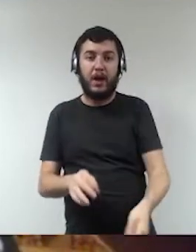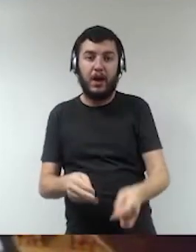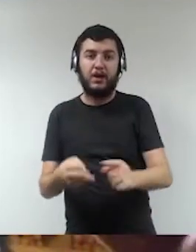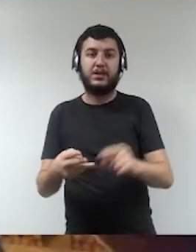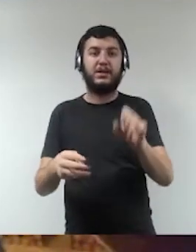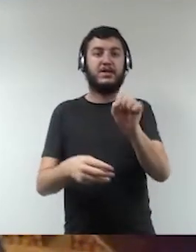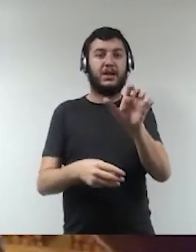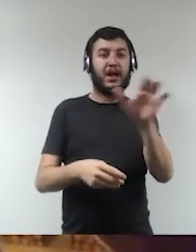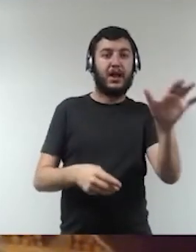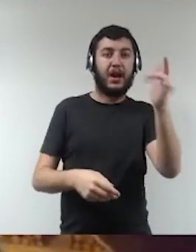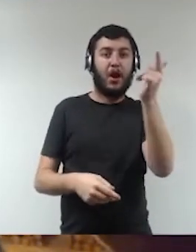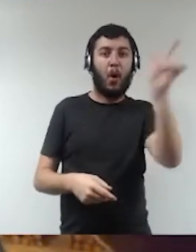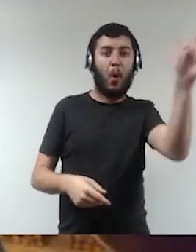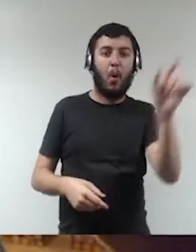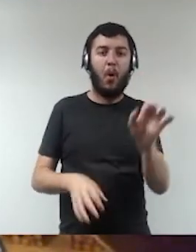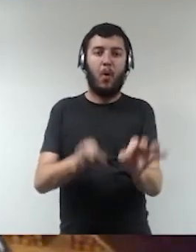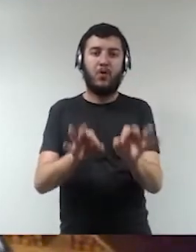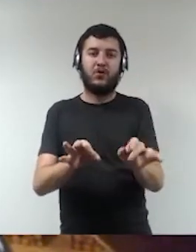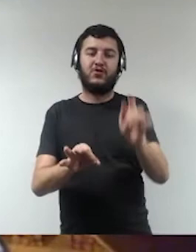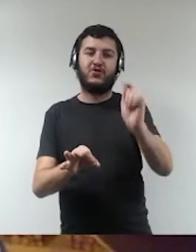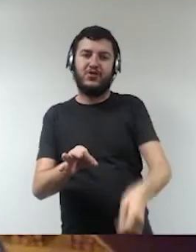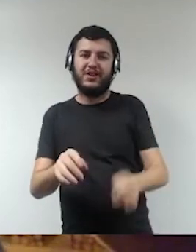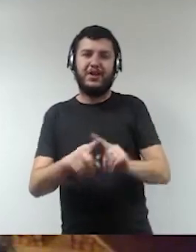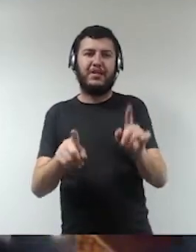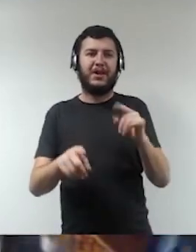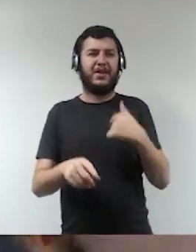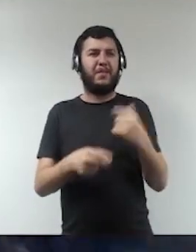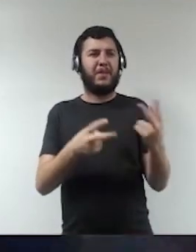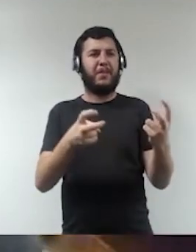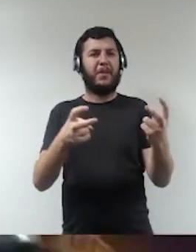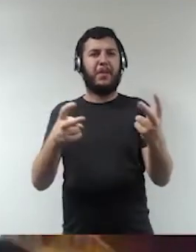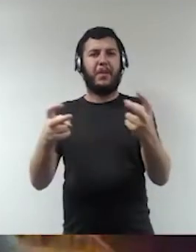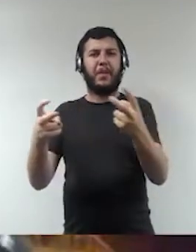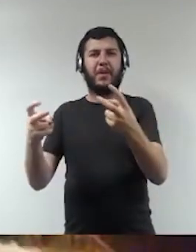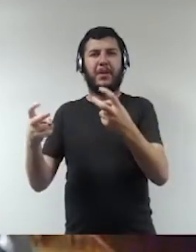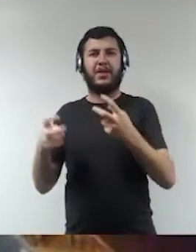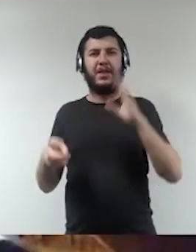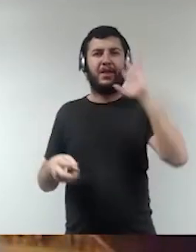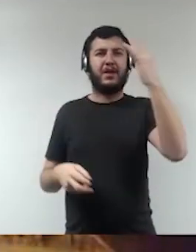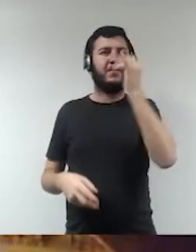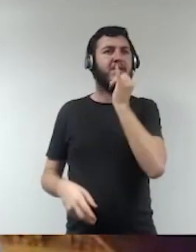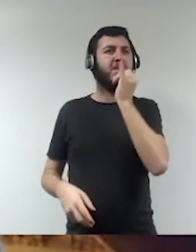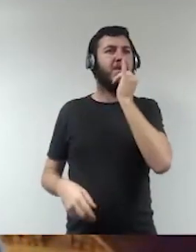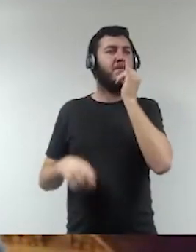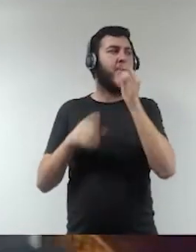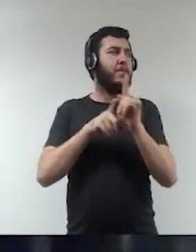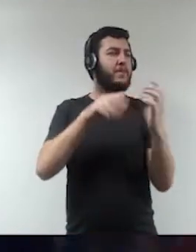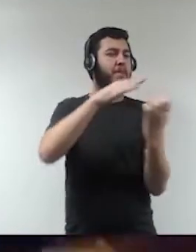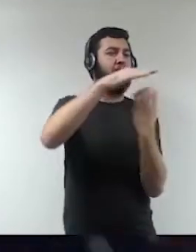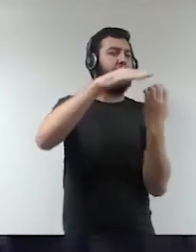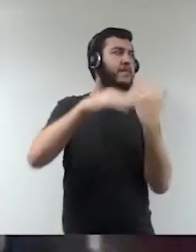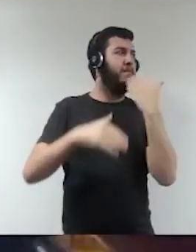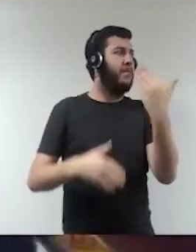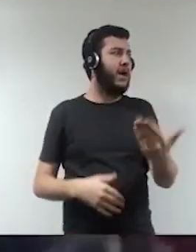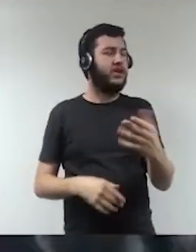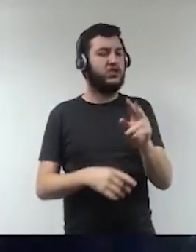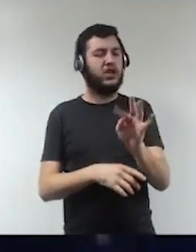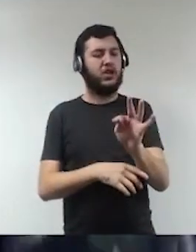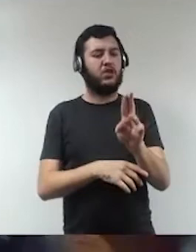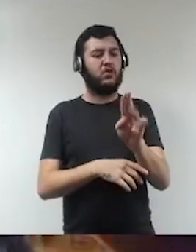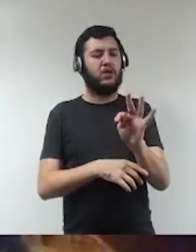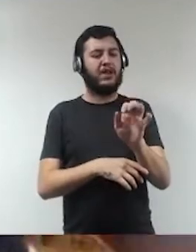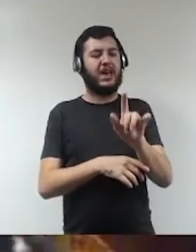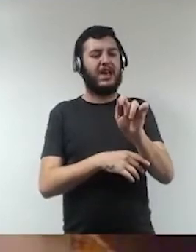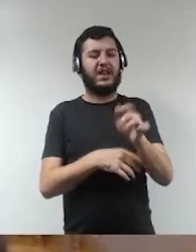gente, que eu percebo isso pela quantidade de decisões que chegam assim, quero a tutela para não pagar tal coisa. E aí vem um monte de decisões de